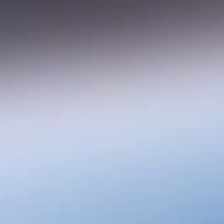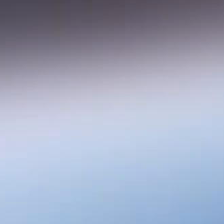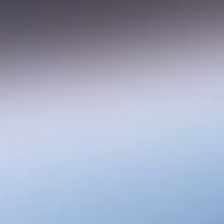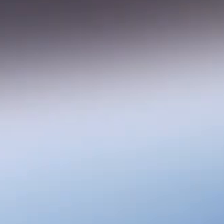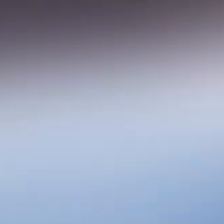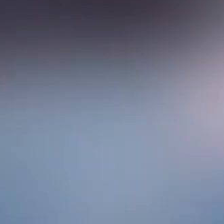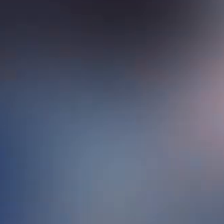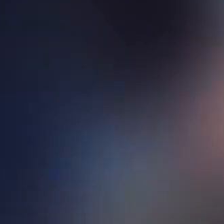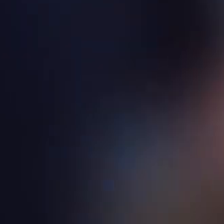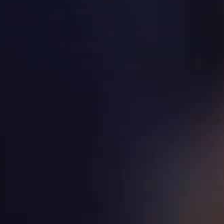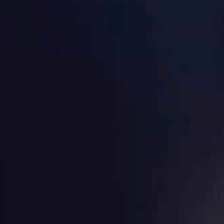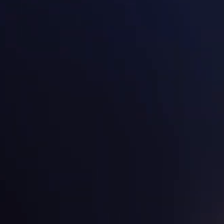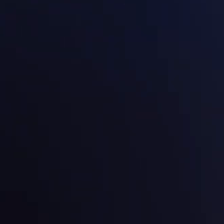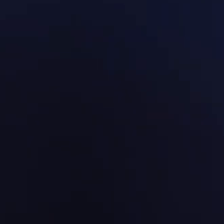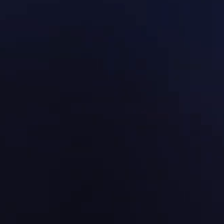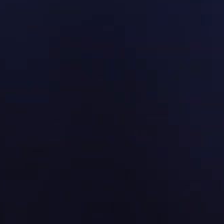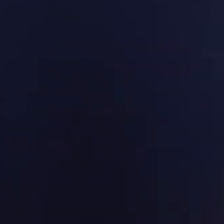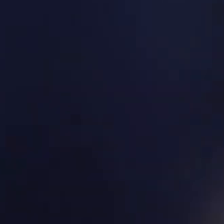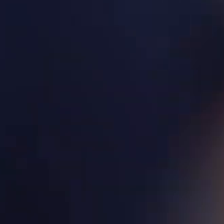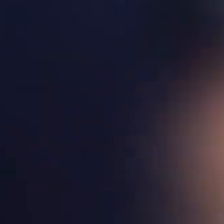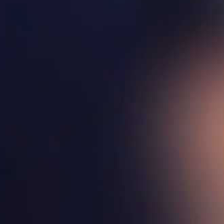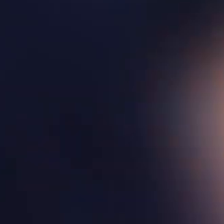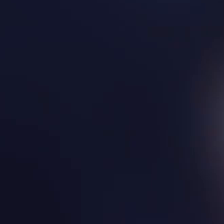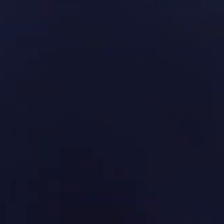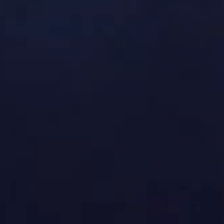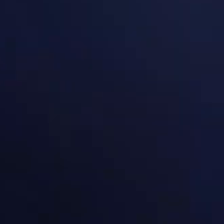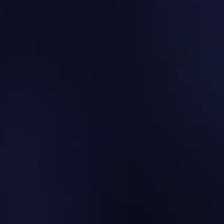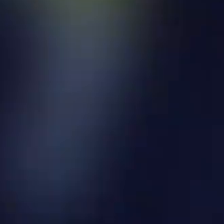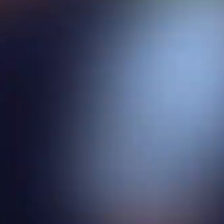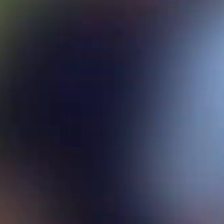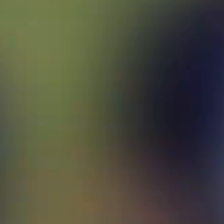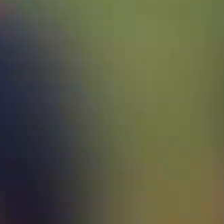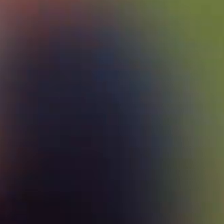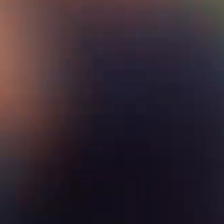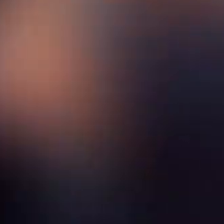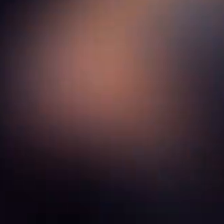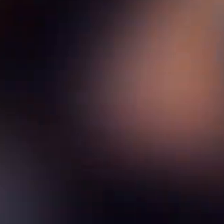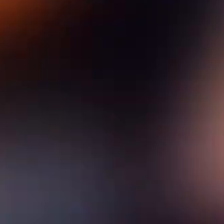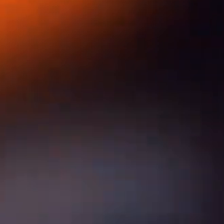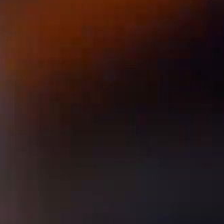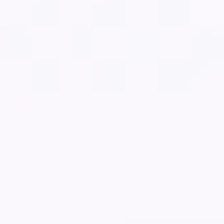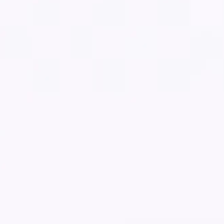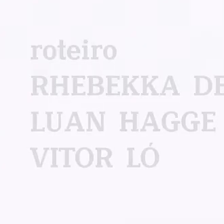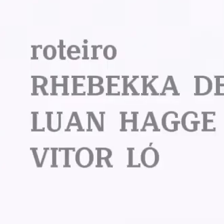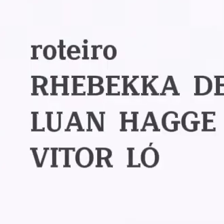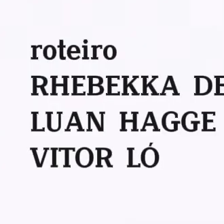e entidades e presta contas de todas as doações que recebe. Contribua com qualquer valor.